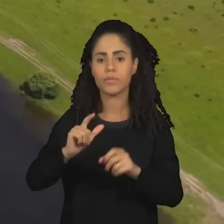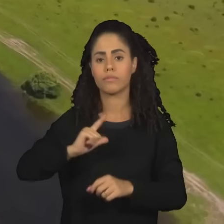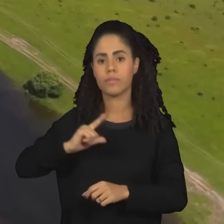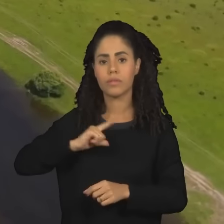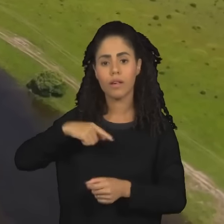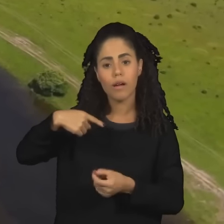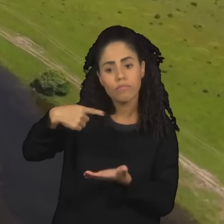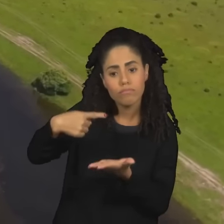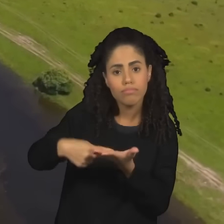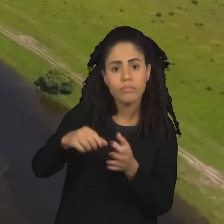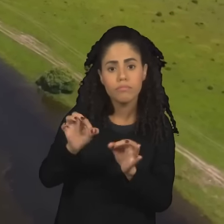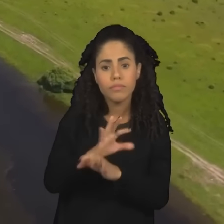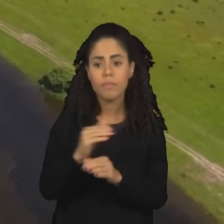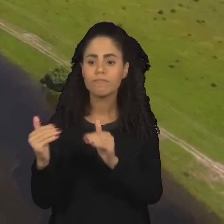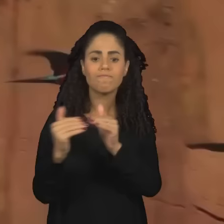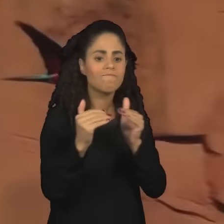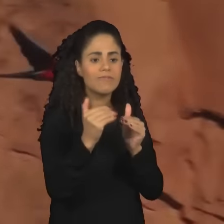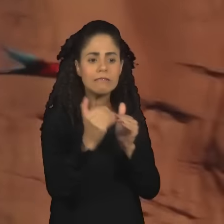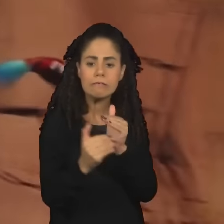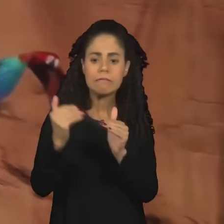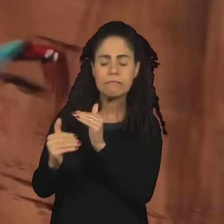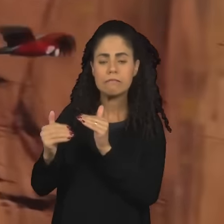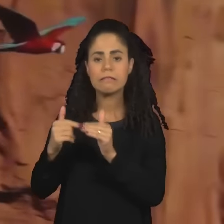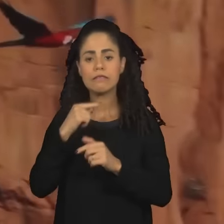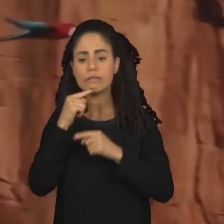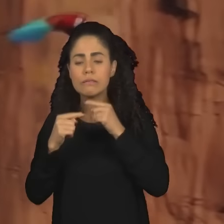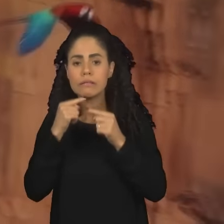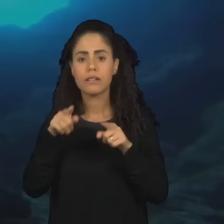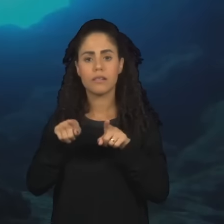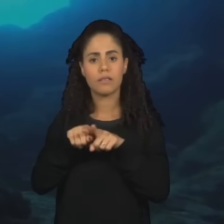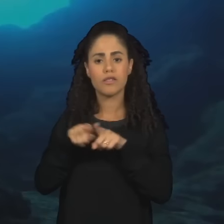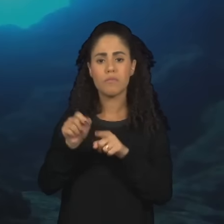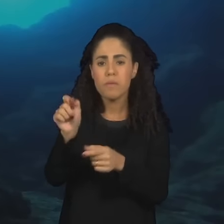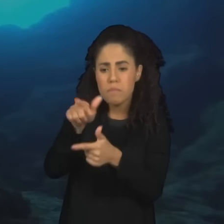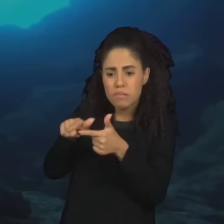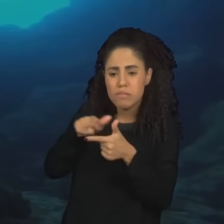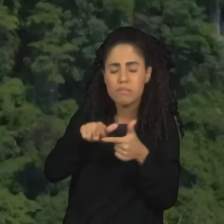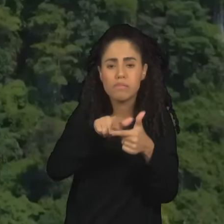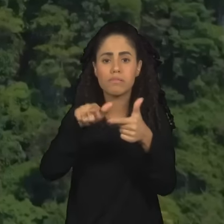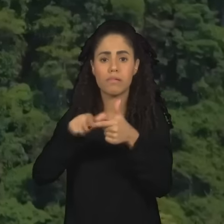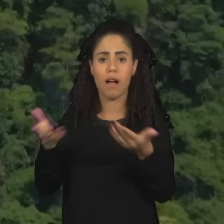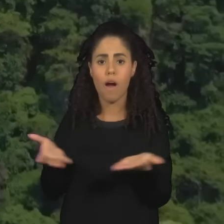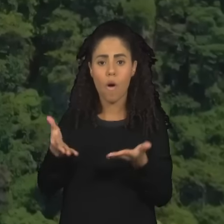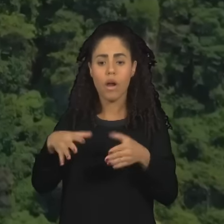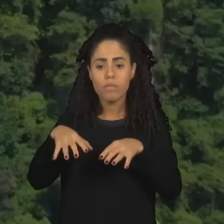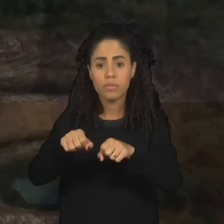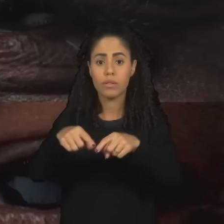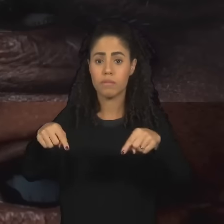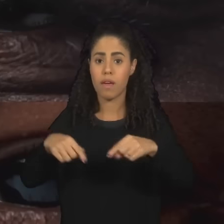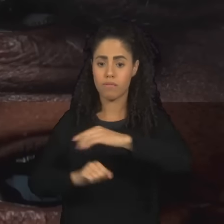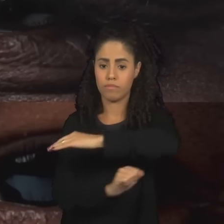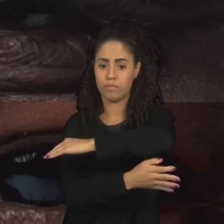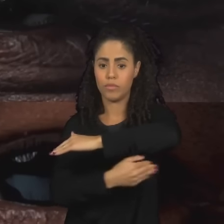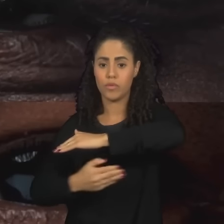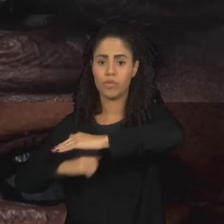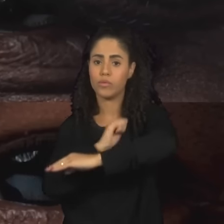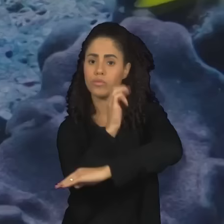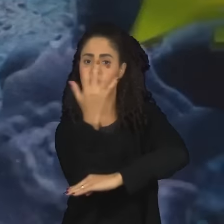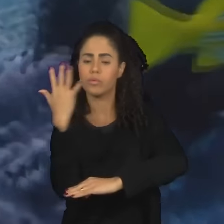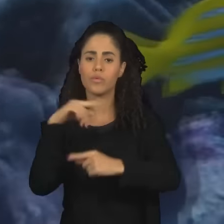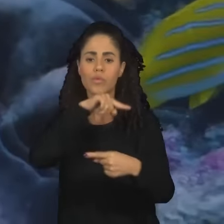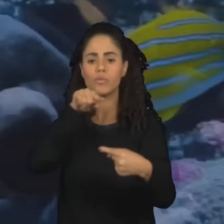encontro, por falta de consenso, colocou em risco a implementação do Marco Global da Biodiversidade e a